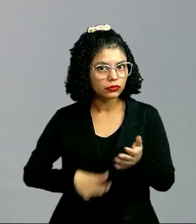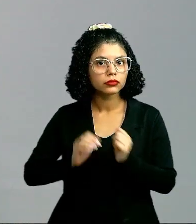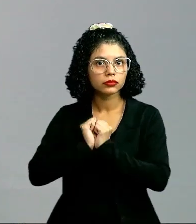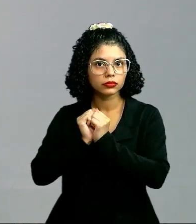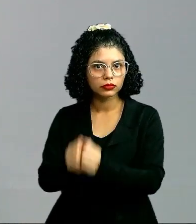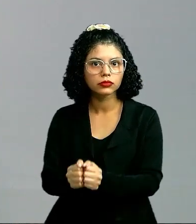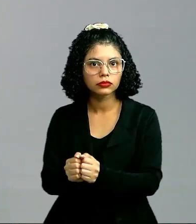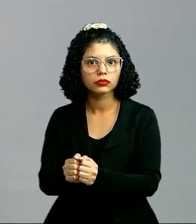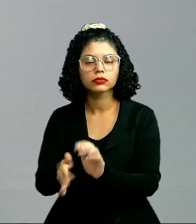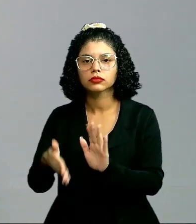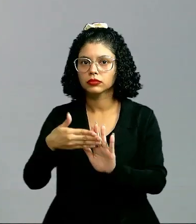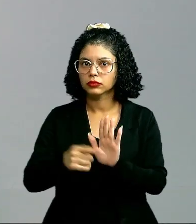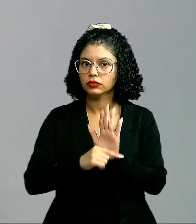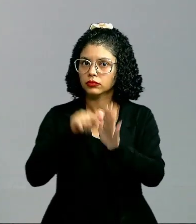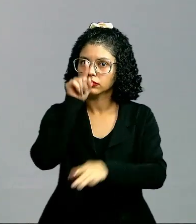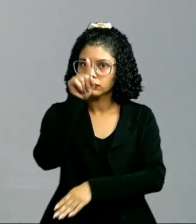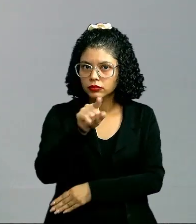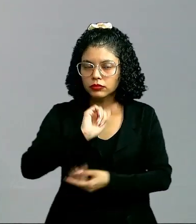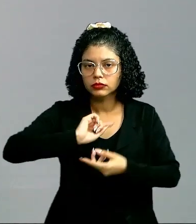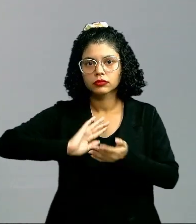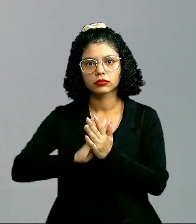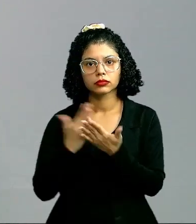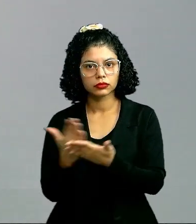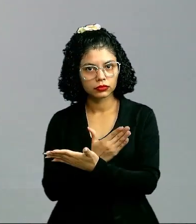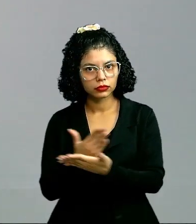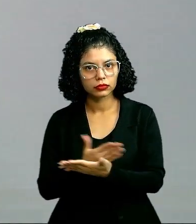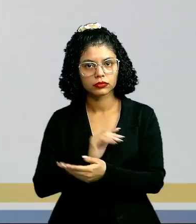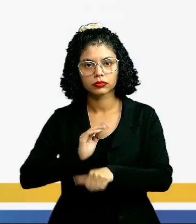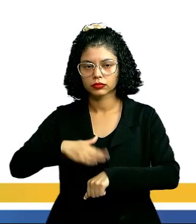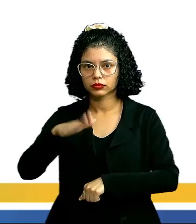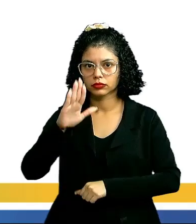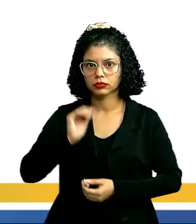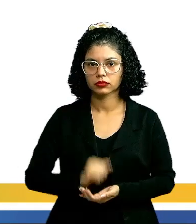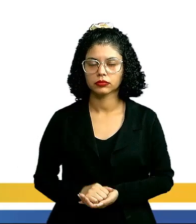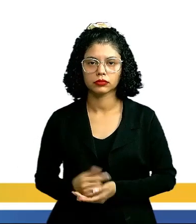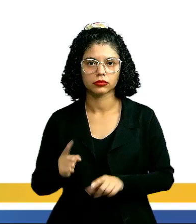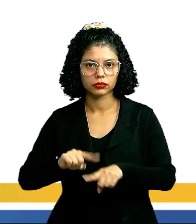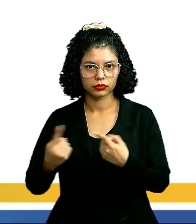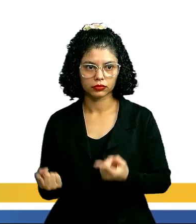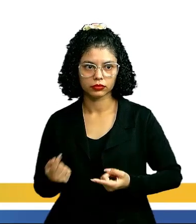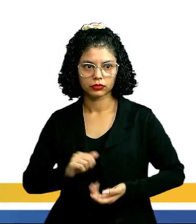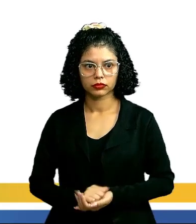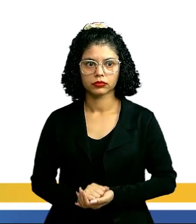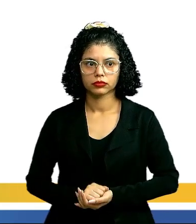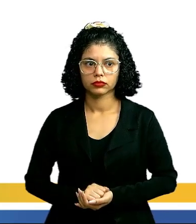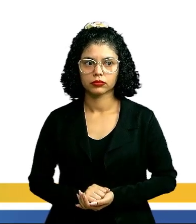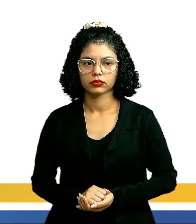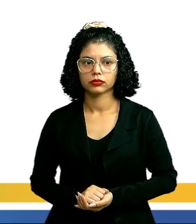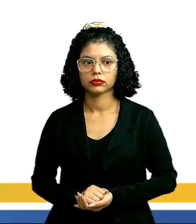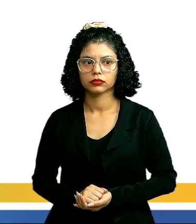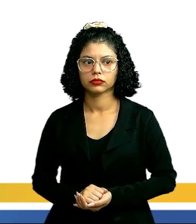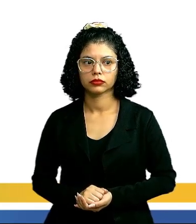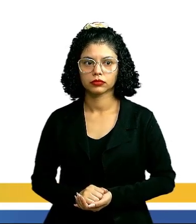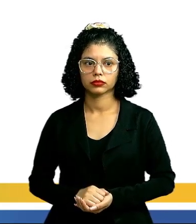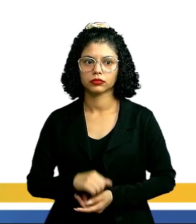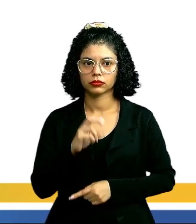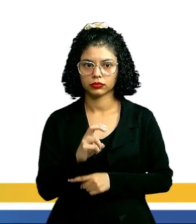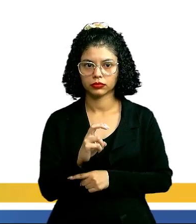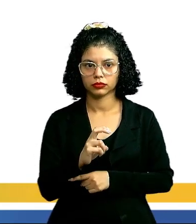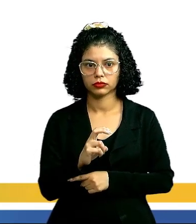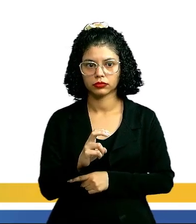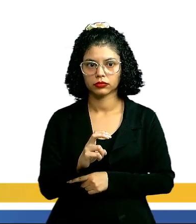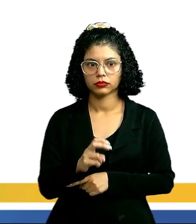questões que são propostas no livro de vocês, tá? Mas vamos para mais uma. Lá na questão 5,